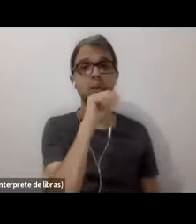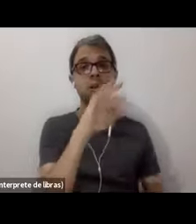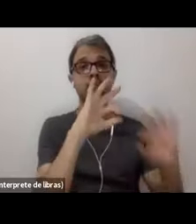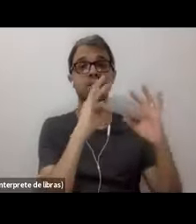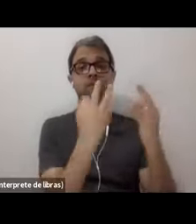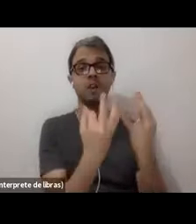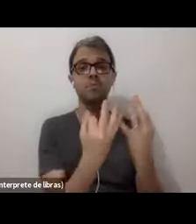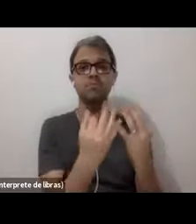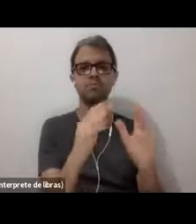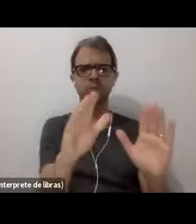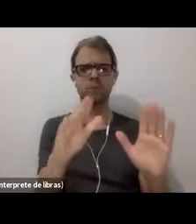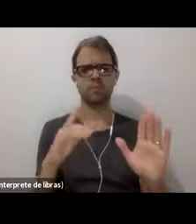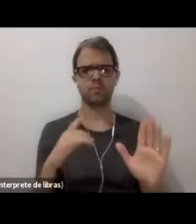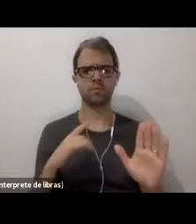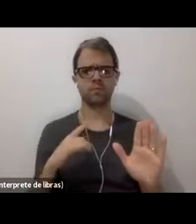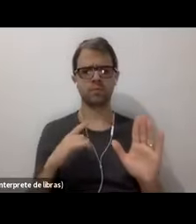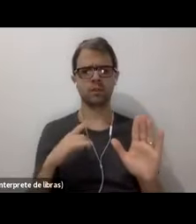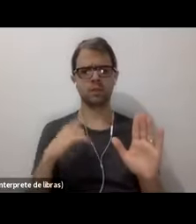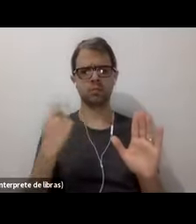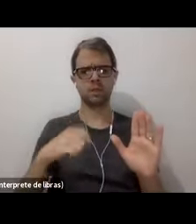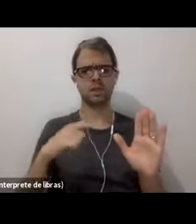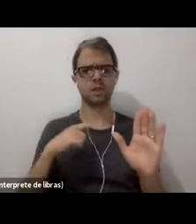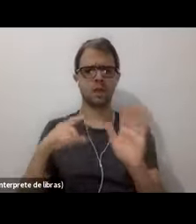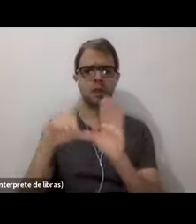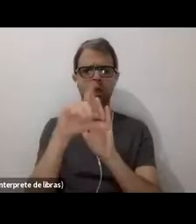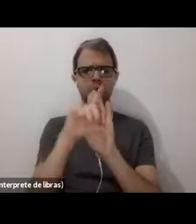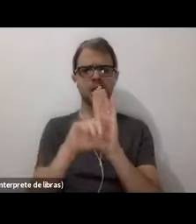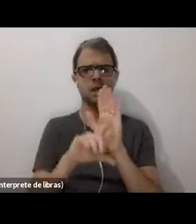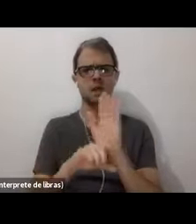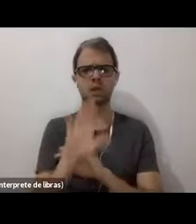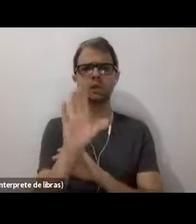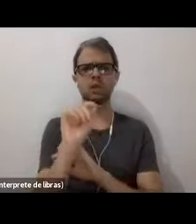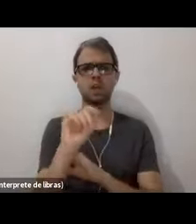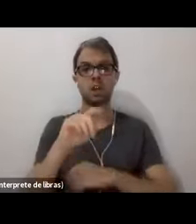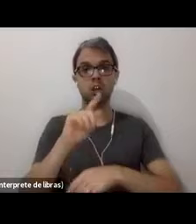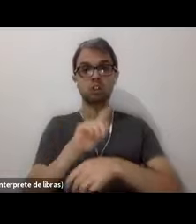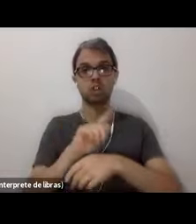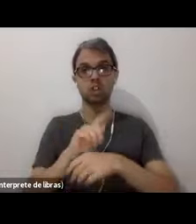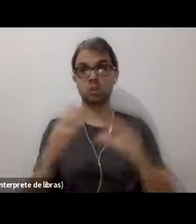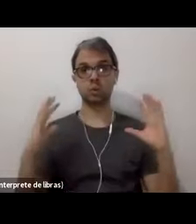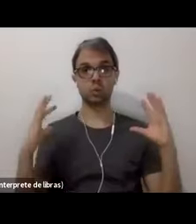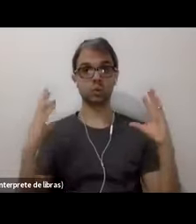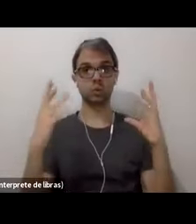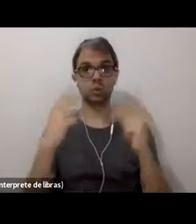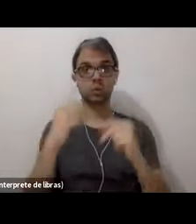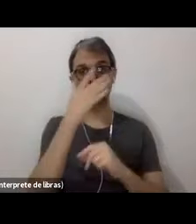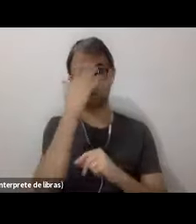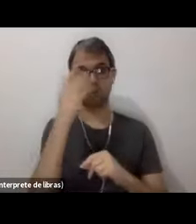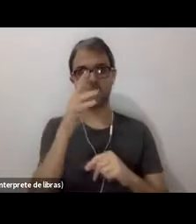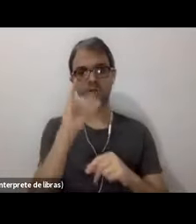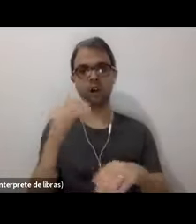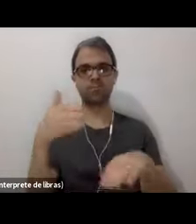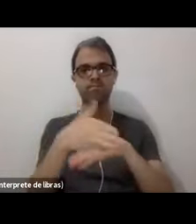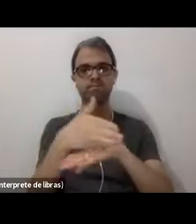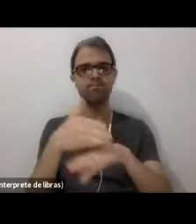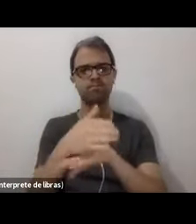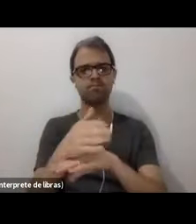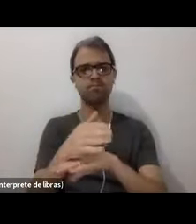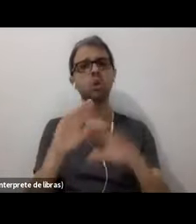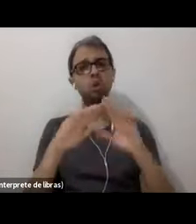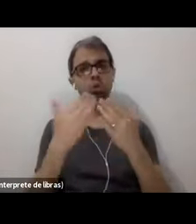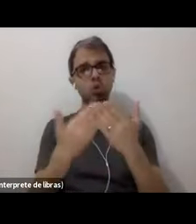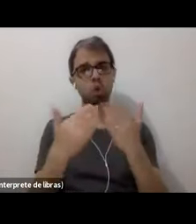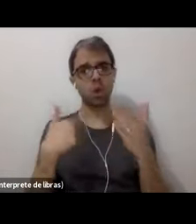lei que rege que nós temos que ter uma gestão em que todos possam participar. No colégio em que eu sou diretora, o Colégio Ramos Vilar, nós exercemos isso.